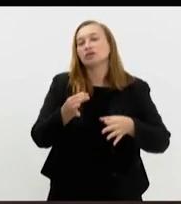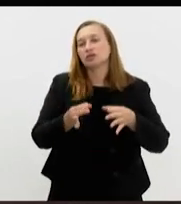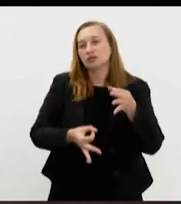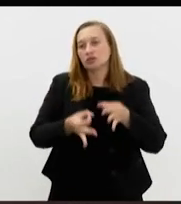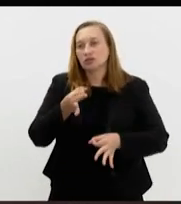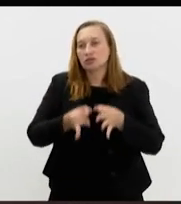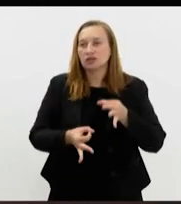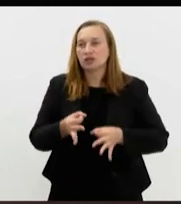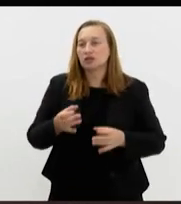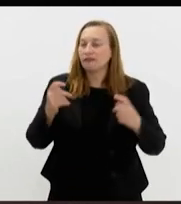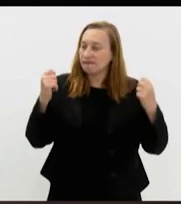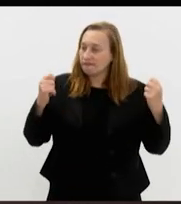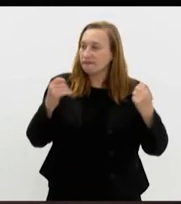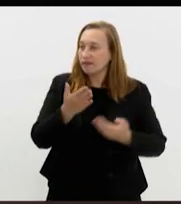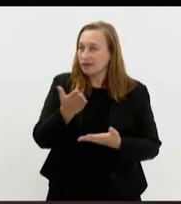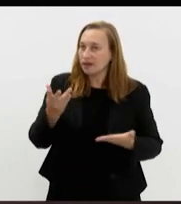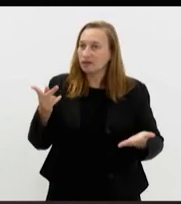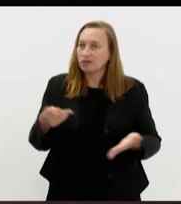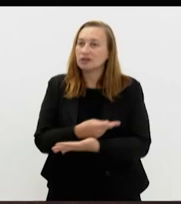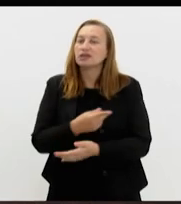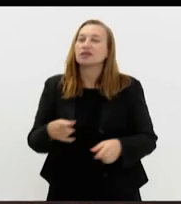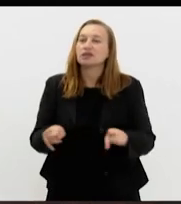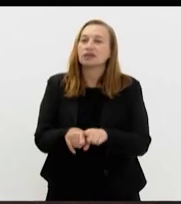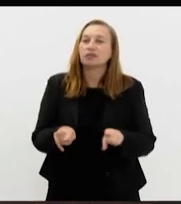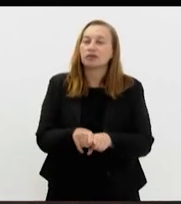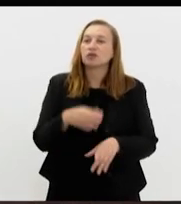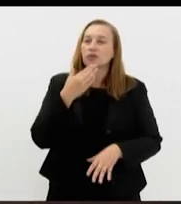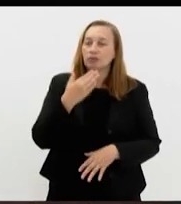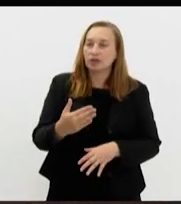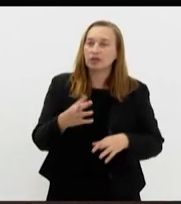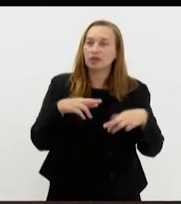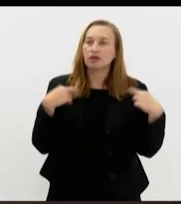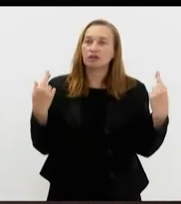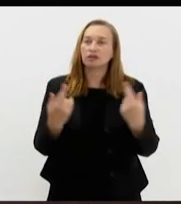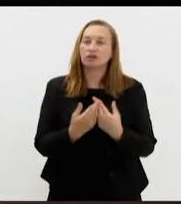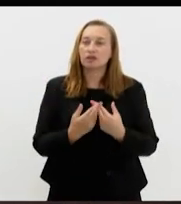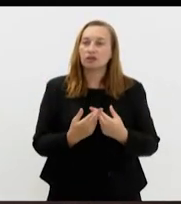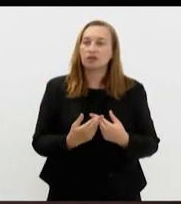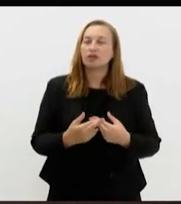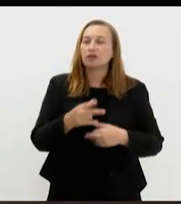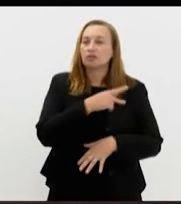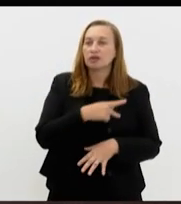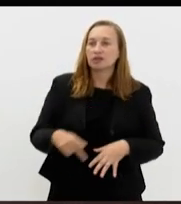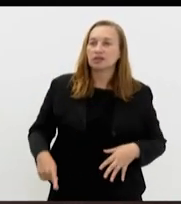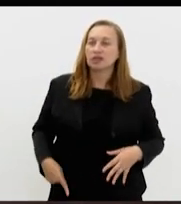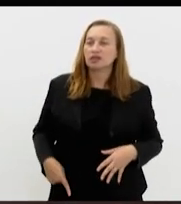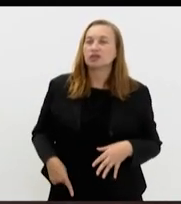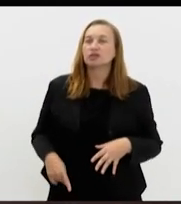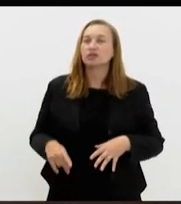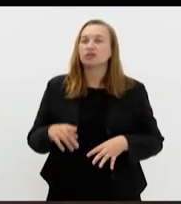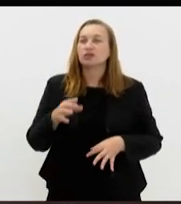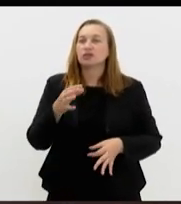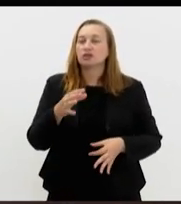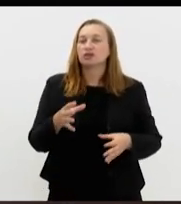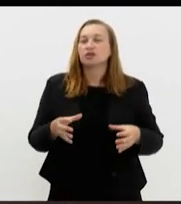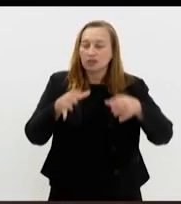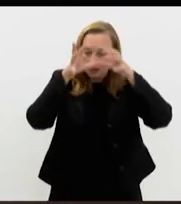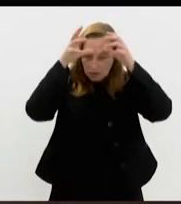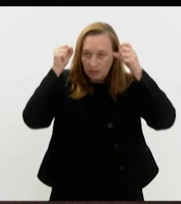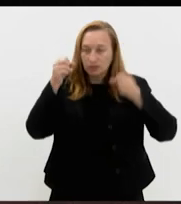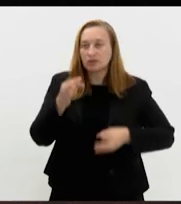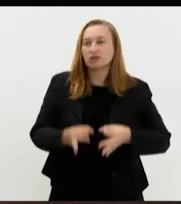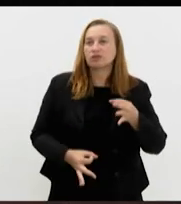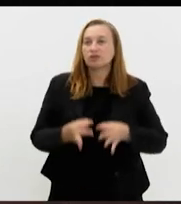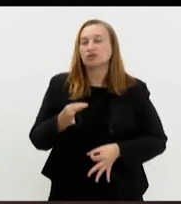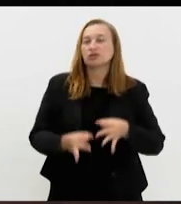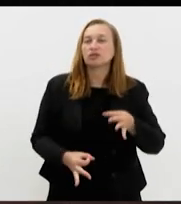aconteça. Estou pedindo também uma audiência com o presidente do tribunal para encaminhar pessoalmente a nossa sugestão, o